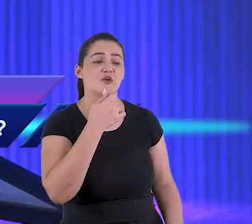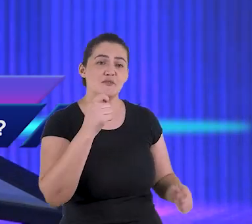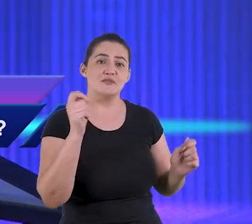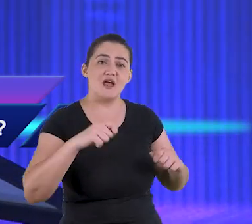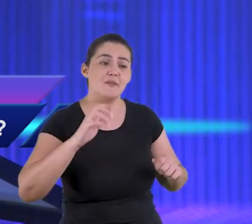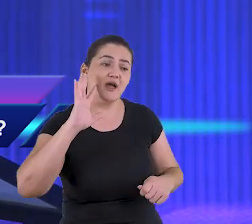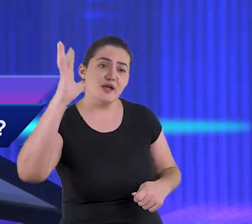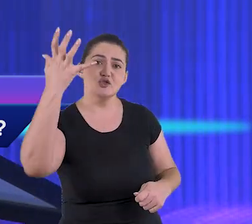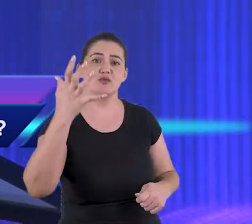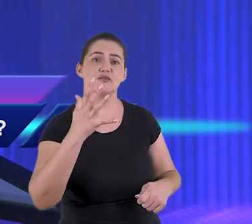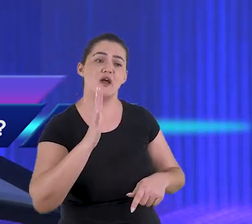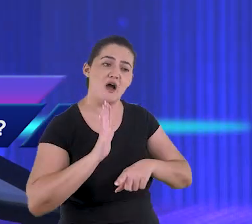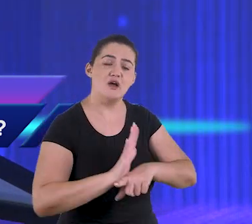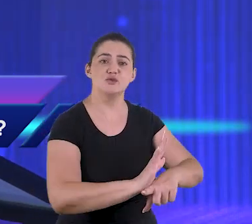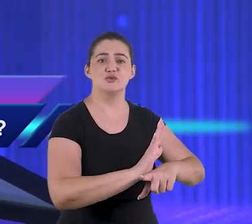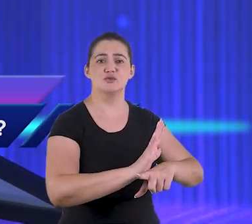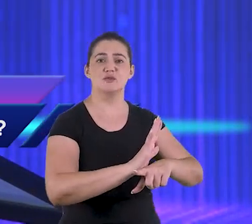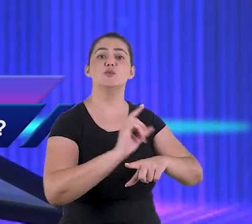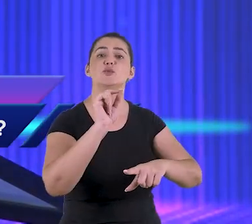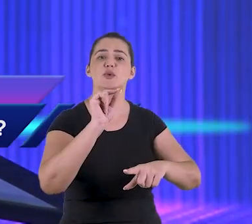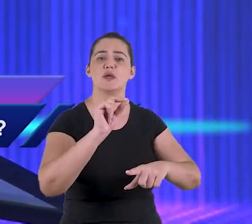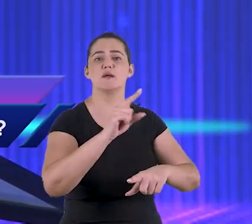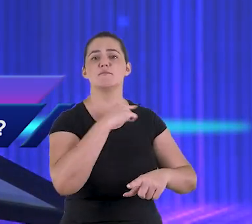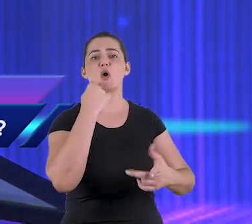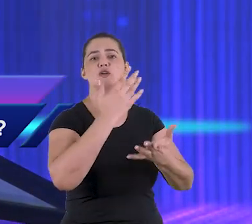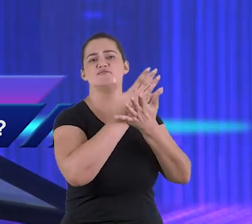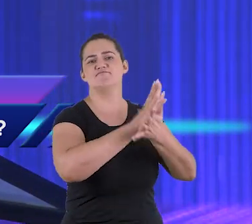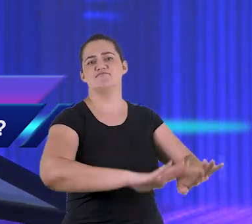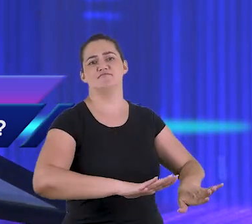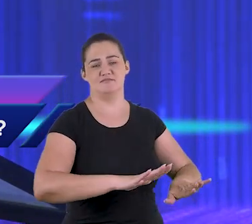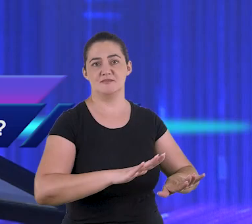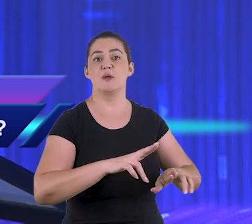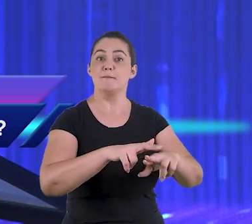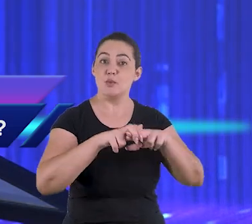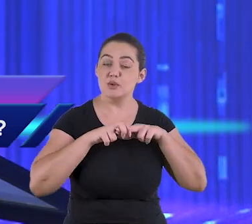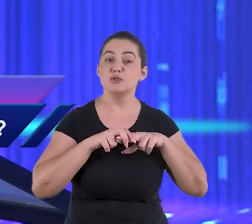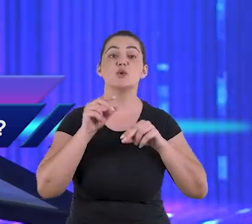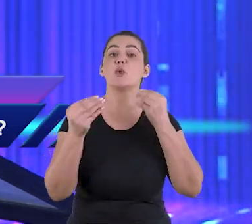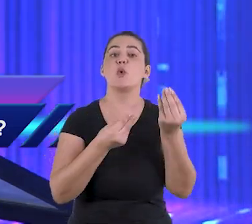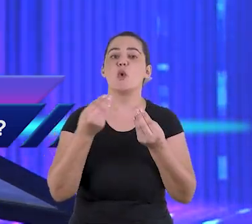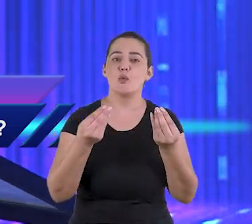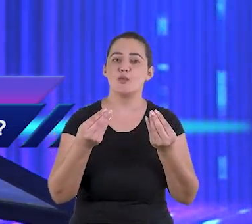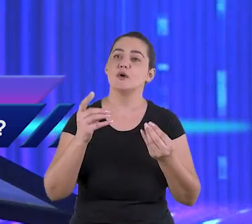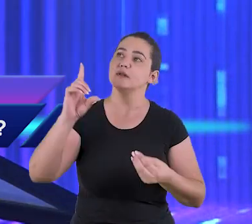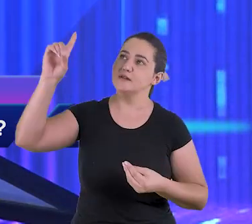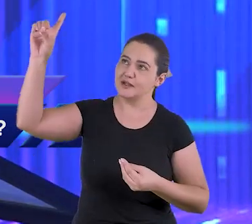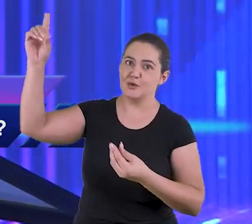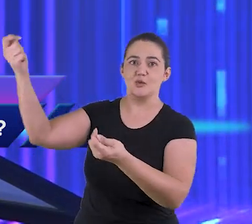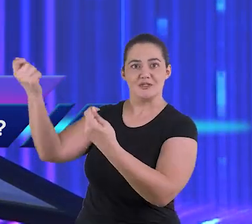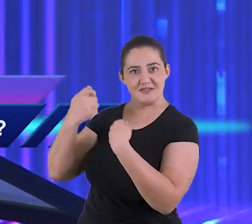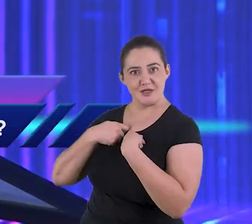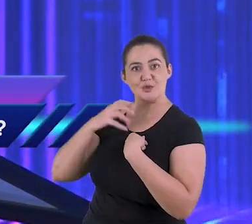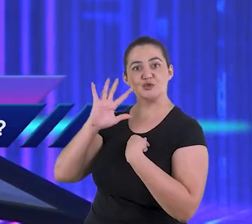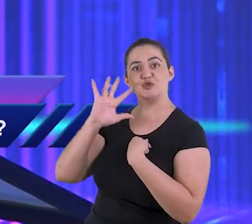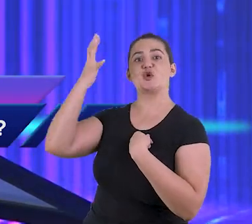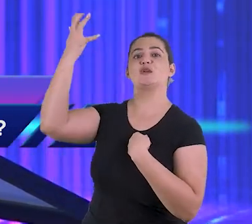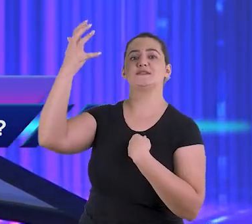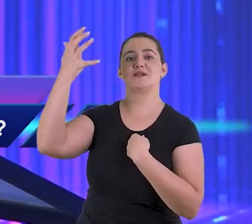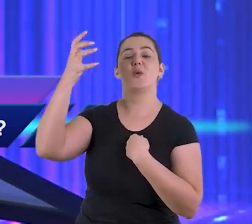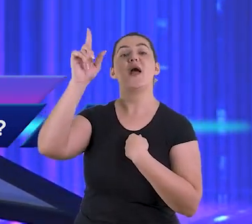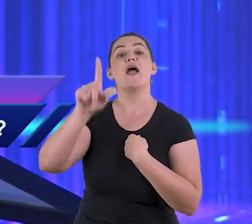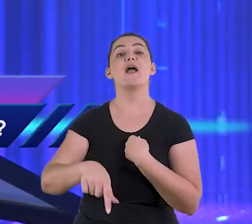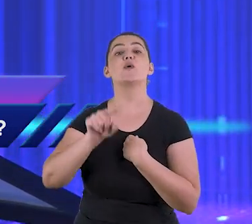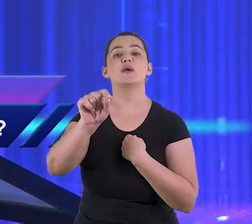ama, Ele quer reparar e restaurar estas feridas que hoje estão abertas no seu coração. E a solução